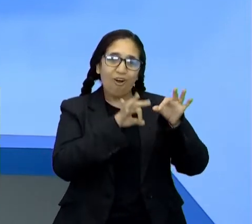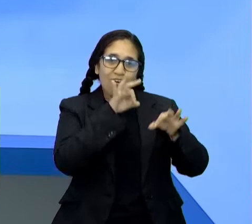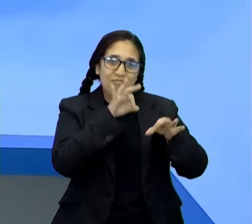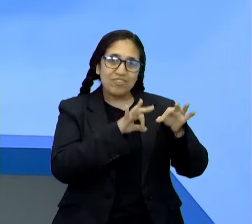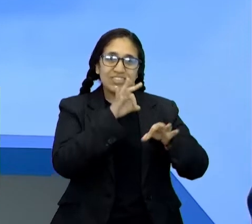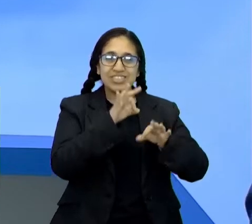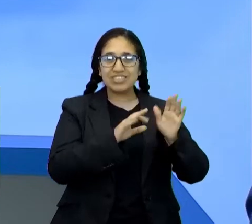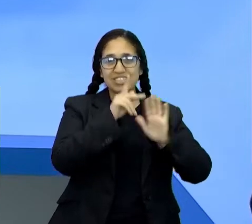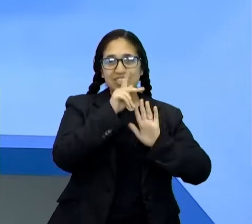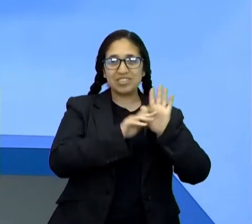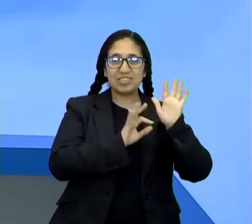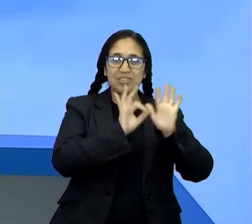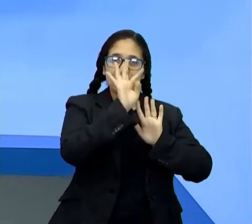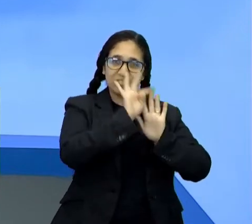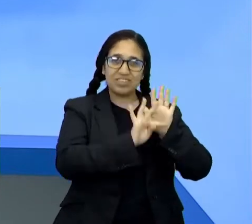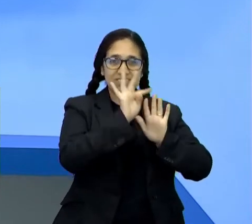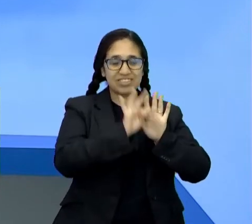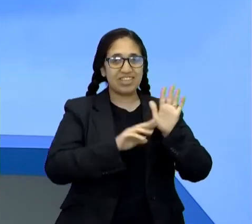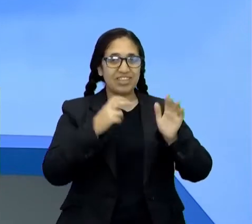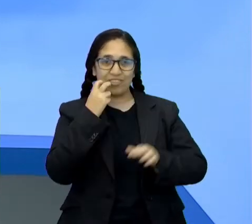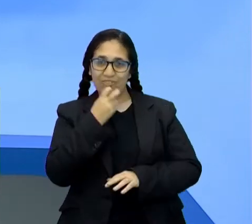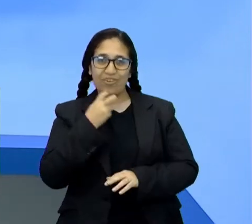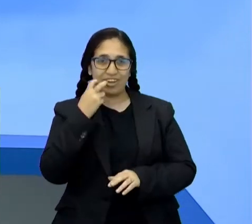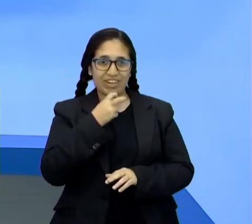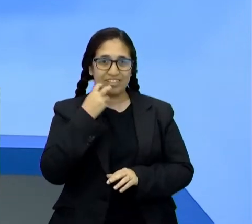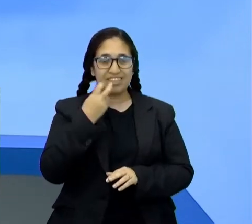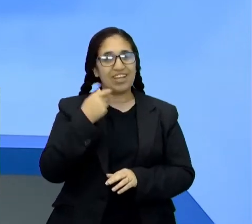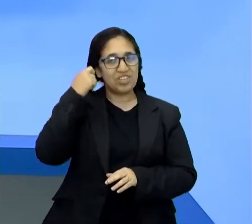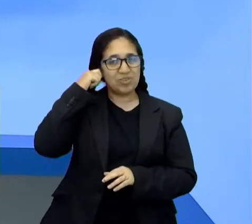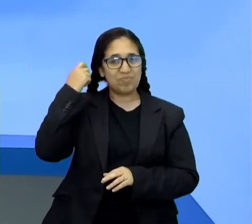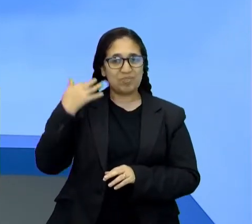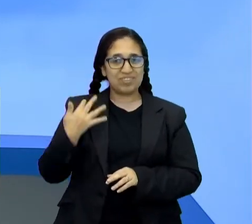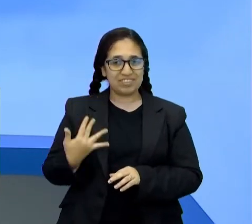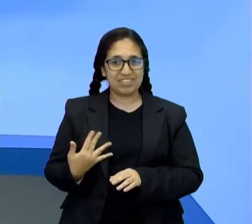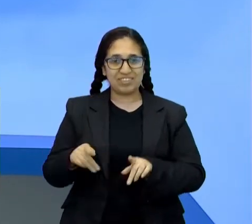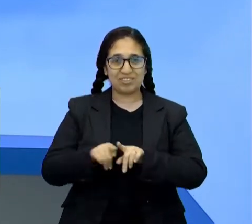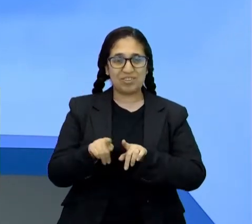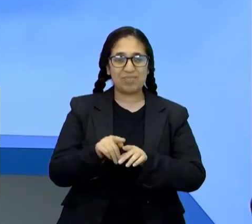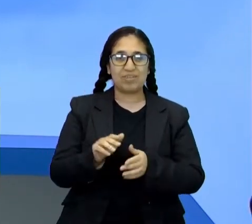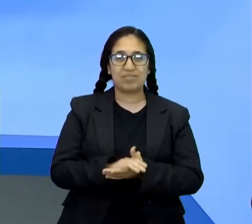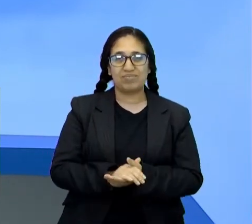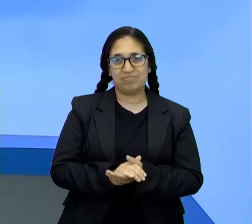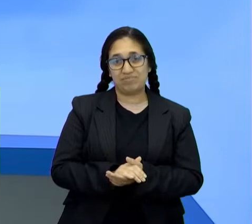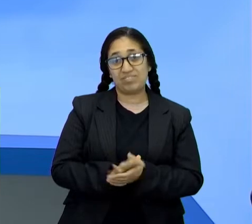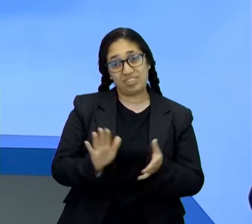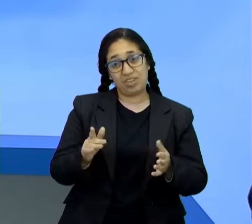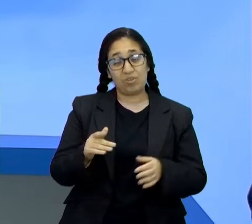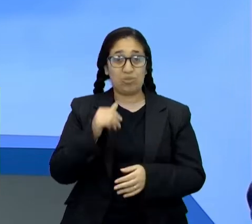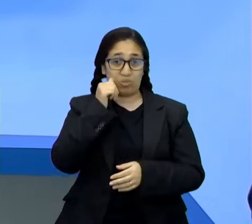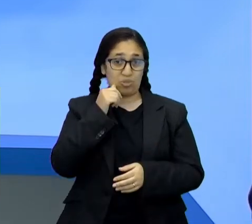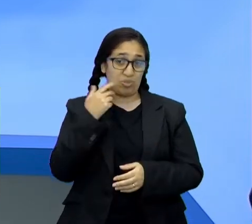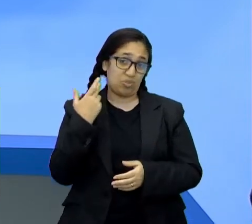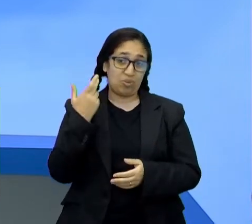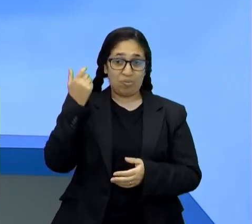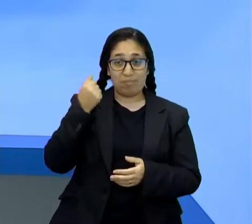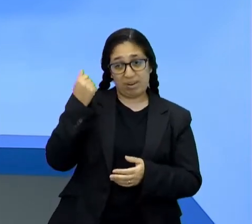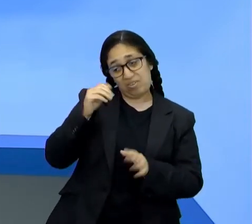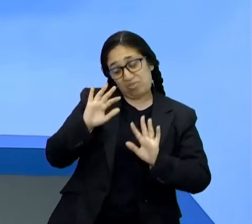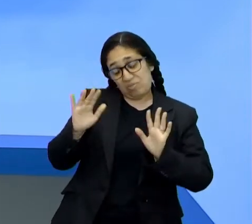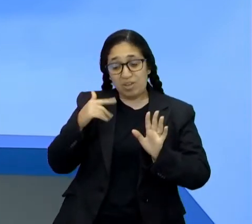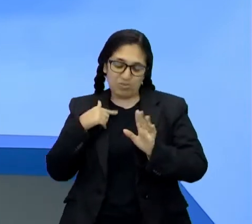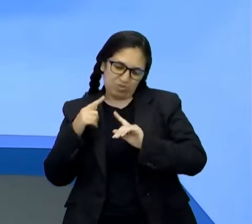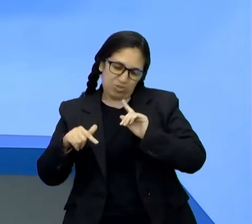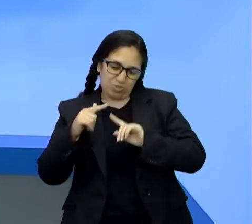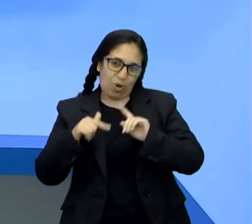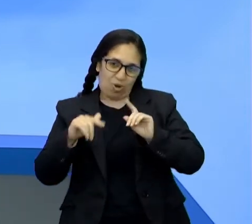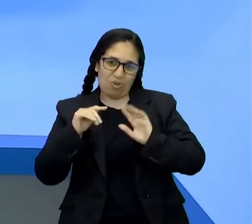Produção Textual e Oralidade. Vou fazer minha descrição também, né? Dizem que eu sou branco, discordo um pouquinho, mas vou levar em